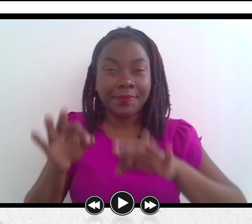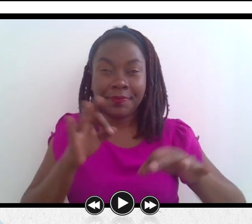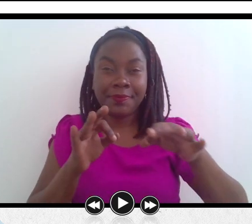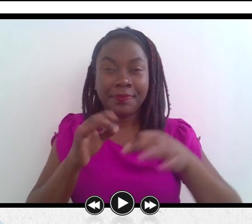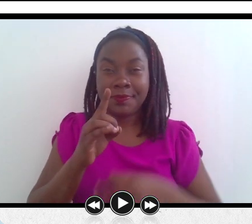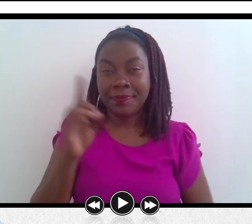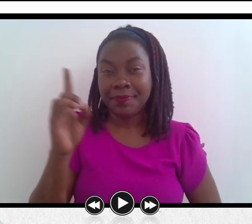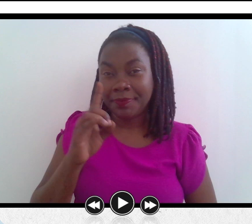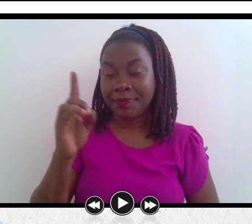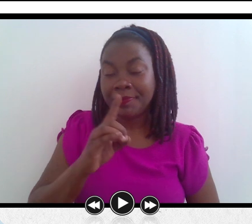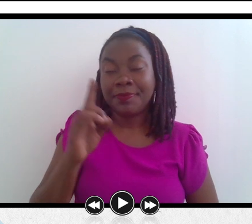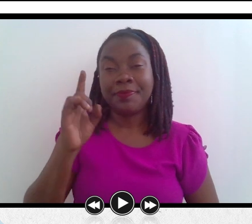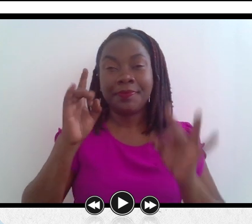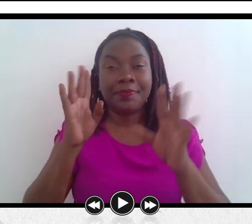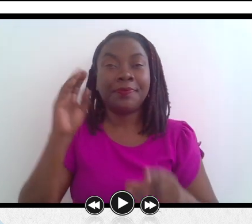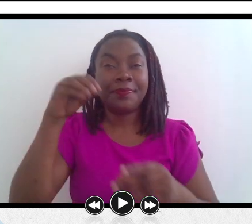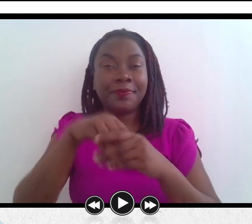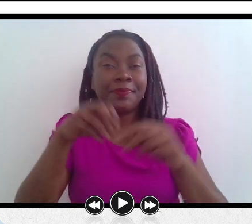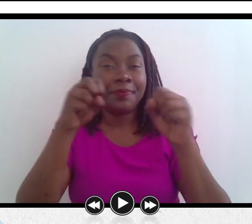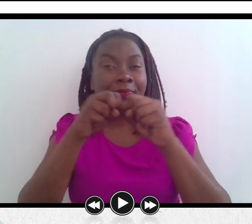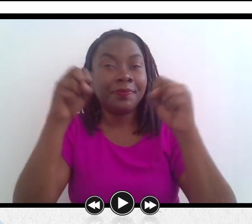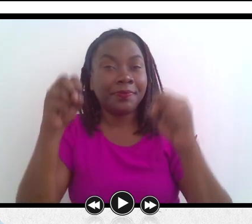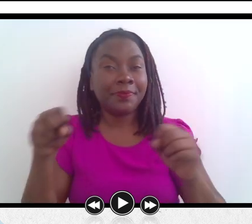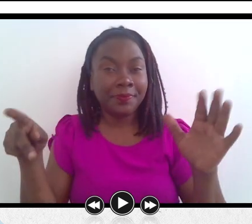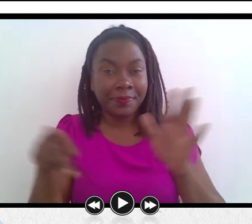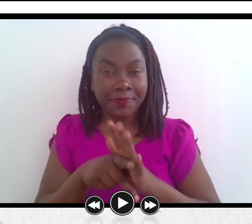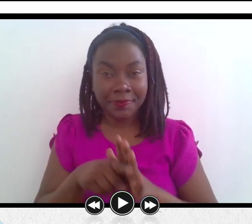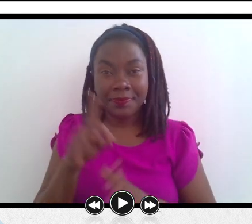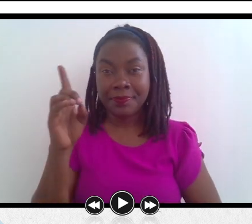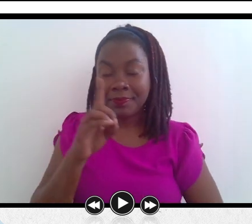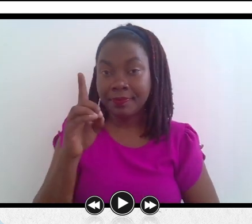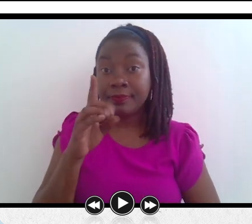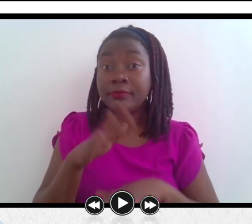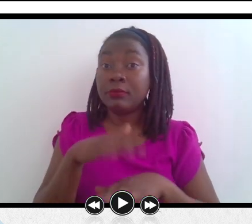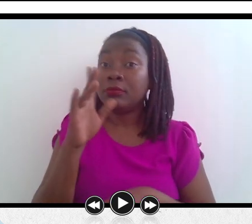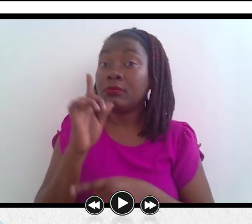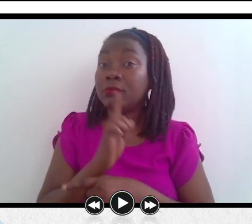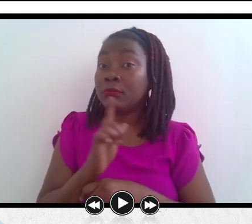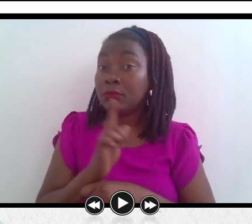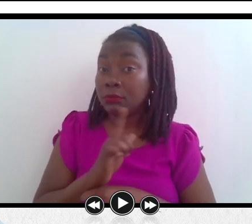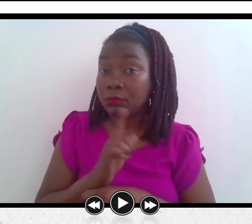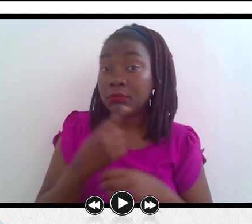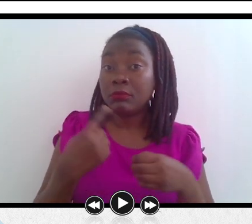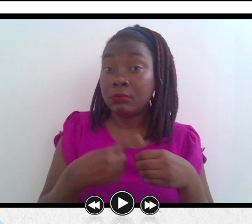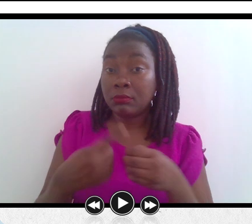e especialmente dentro do sistema da drenagem urbana, e aí mais da gestão